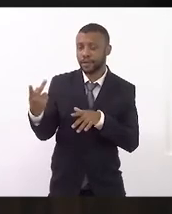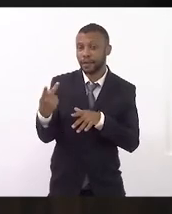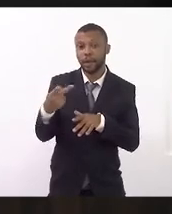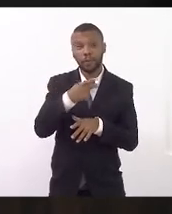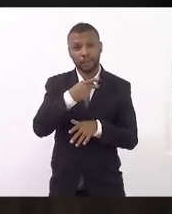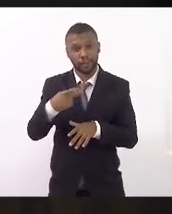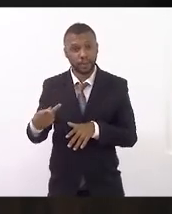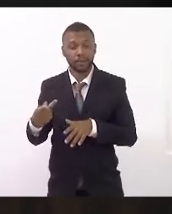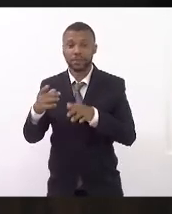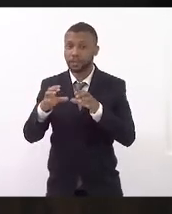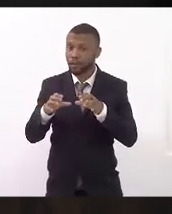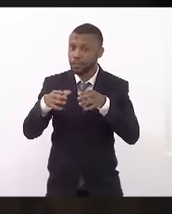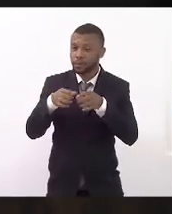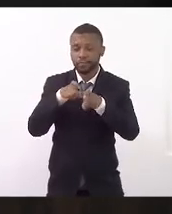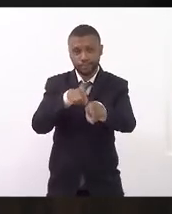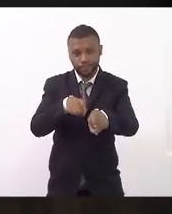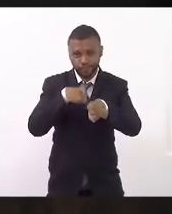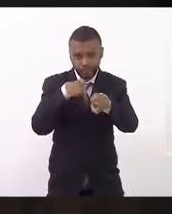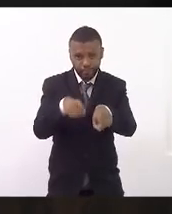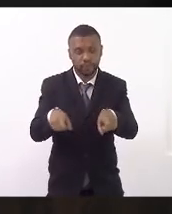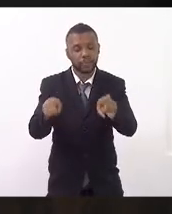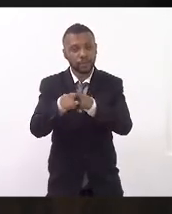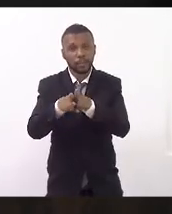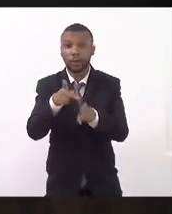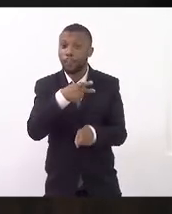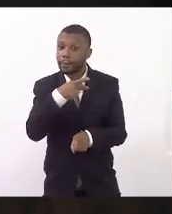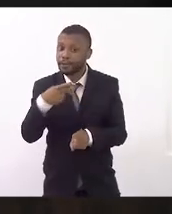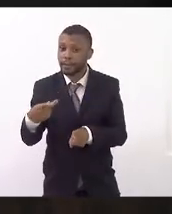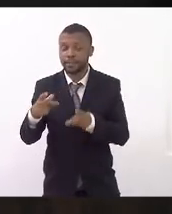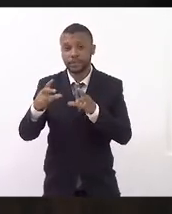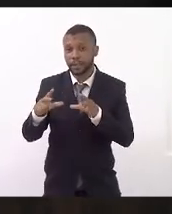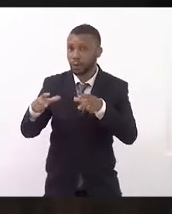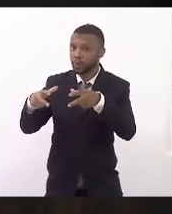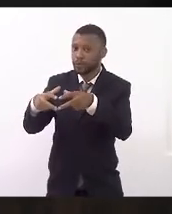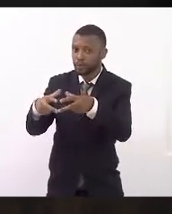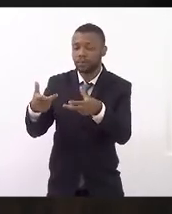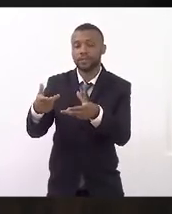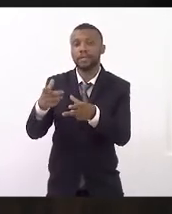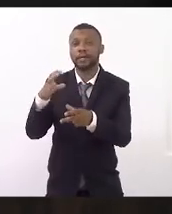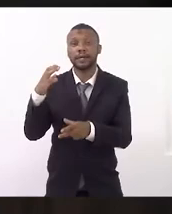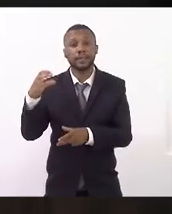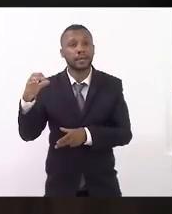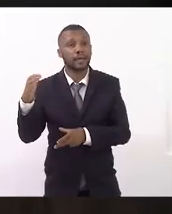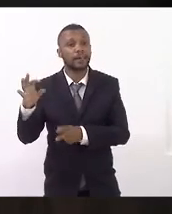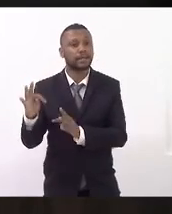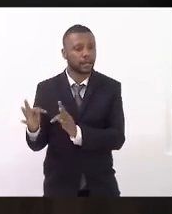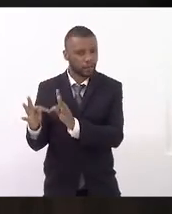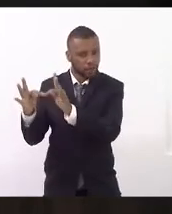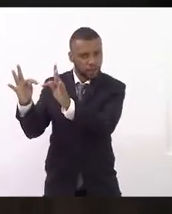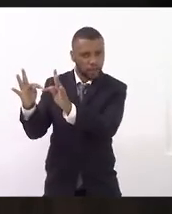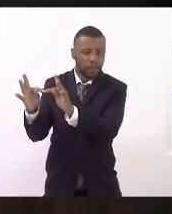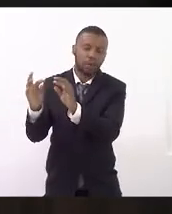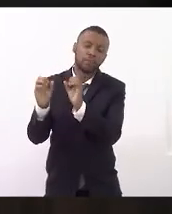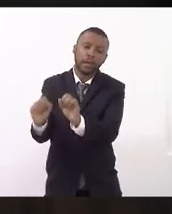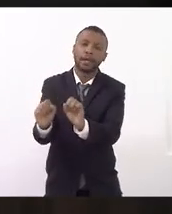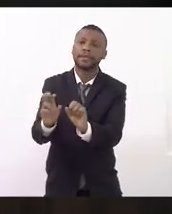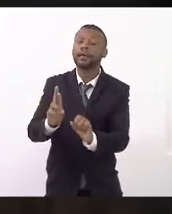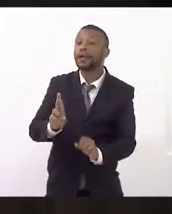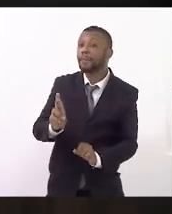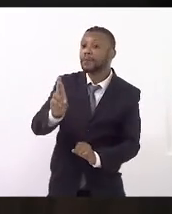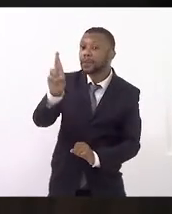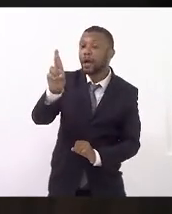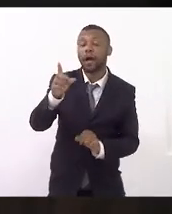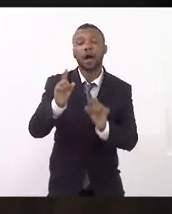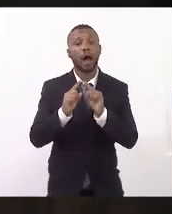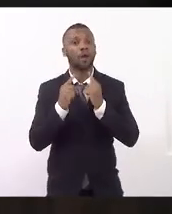também o presidente da Comissão de Ciência e Tecnologia pudesse conduzir as audiências. Serão, no mínimo, duas